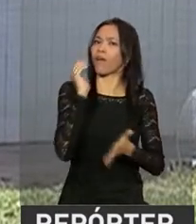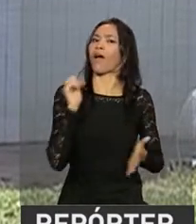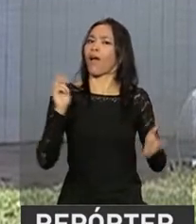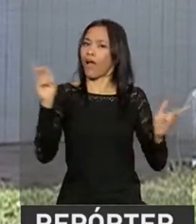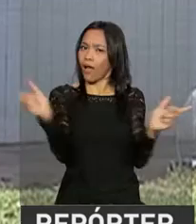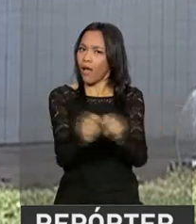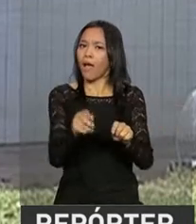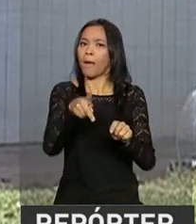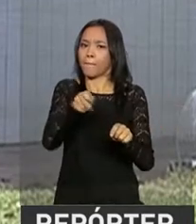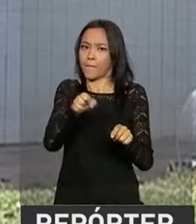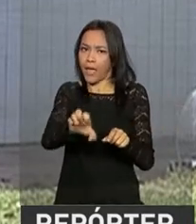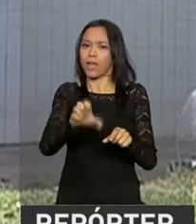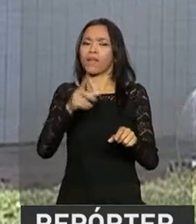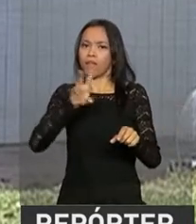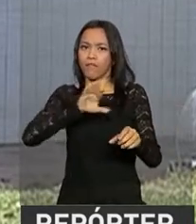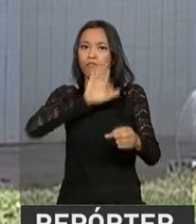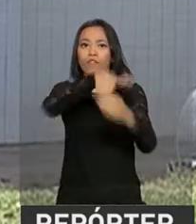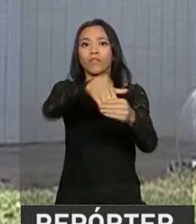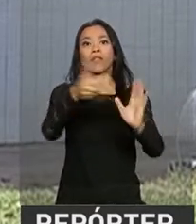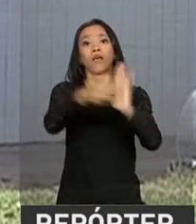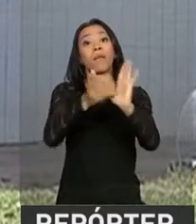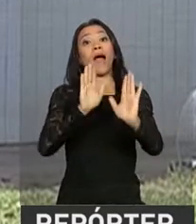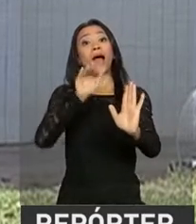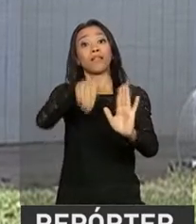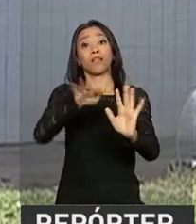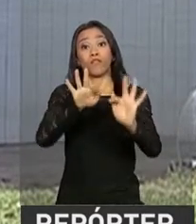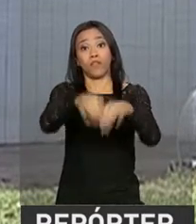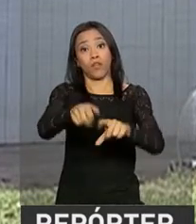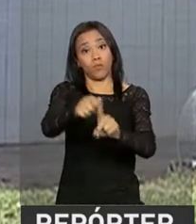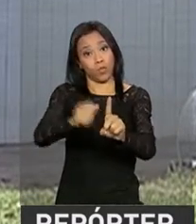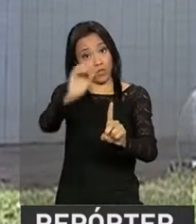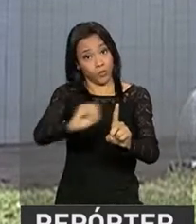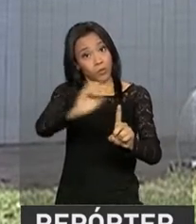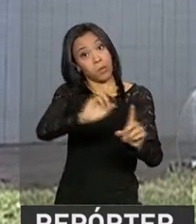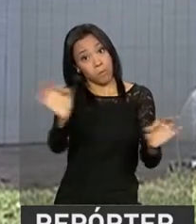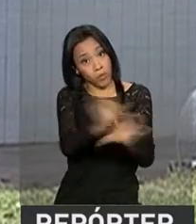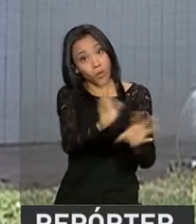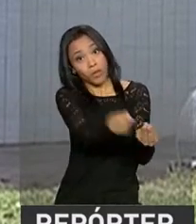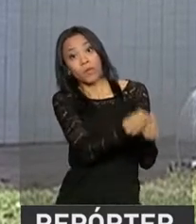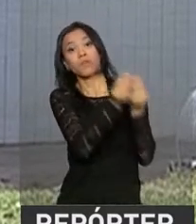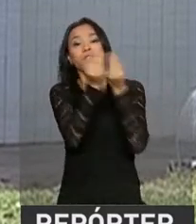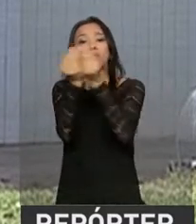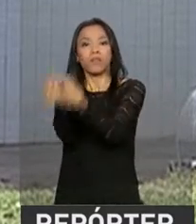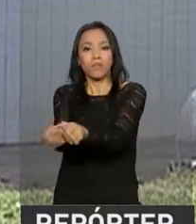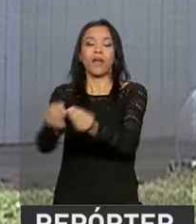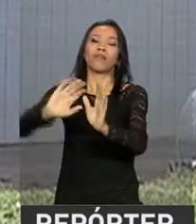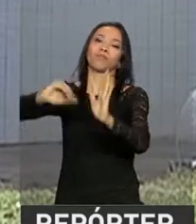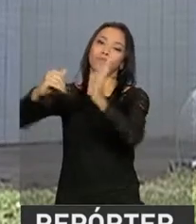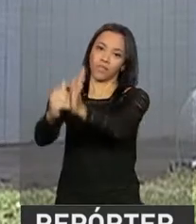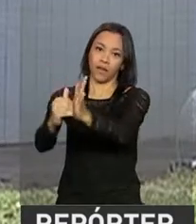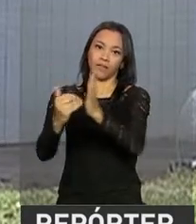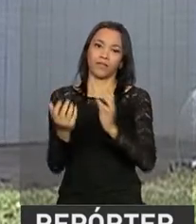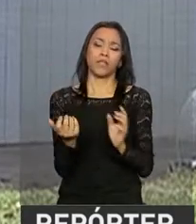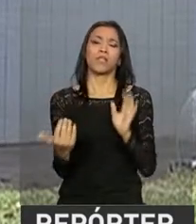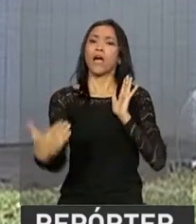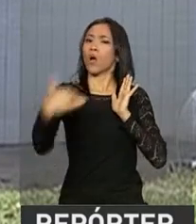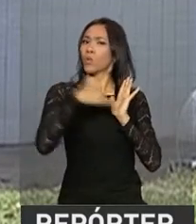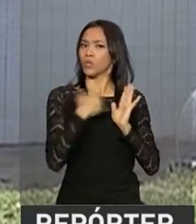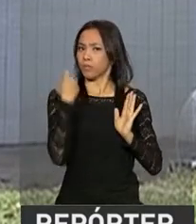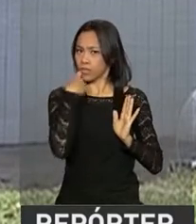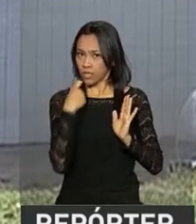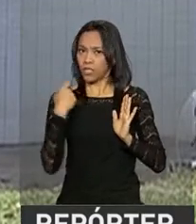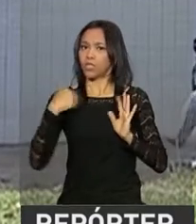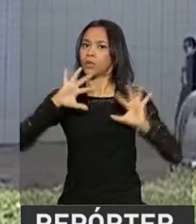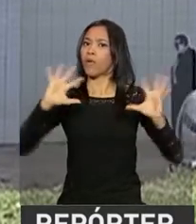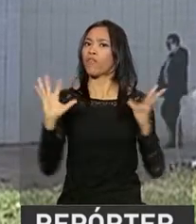que ela deve ser votada na Câmara até o final de outubro e que então será encaminhada para o Senado. E na última sexta-feira, em um evento